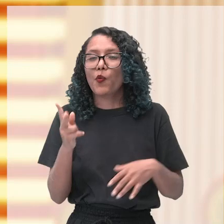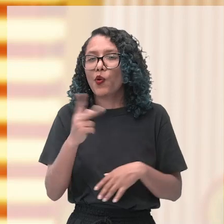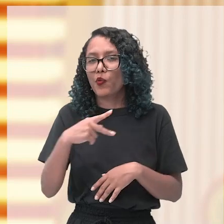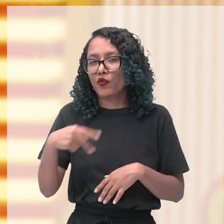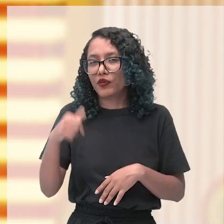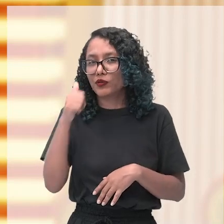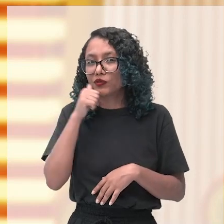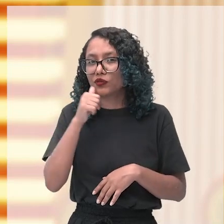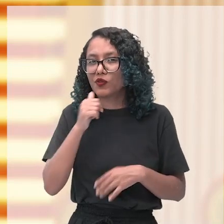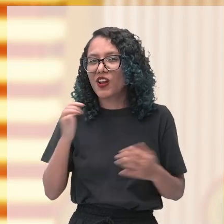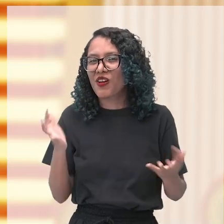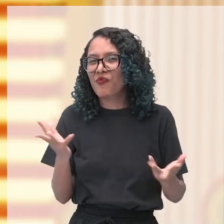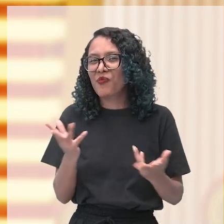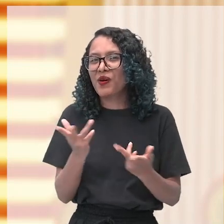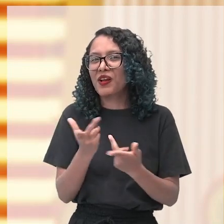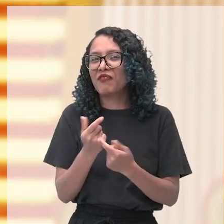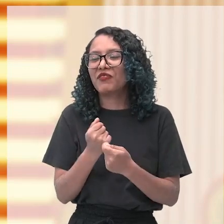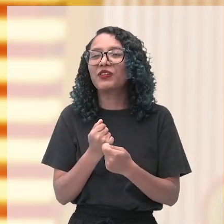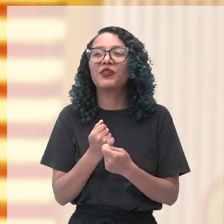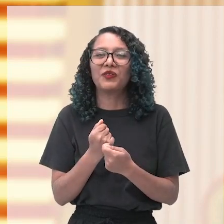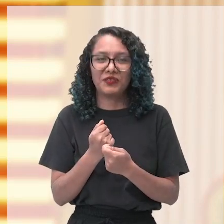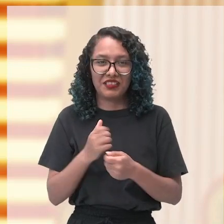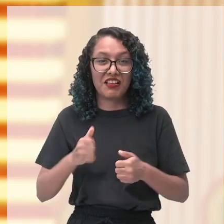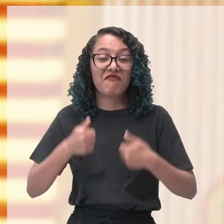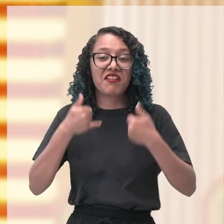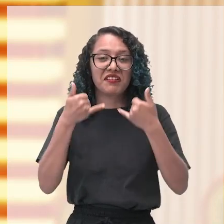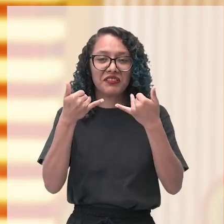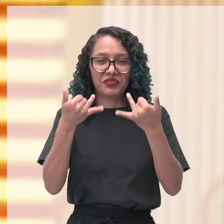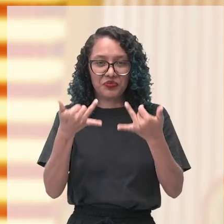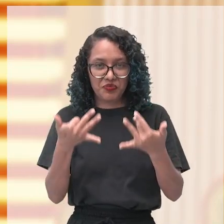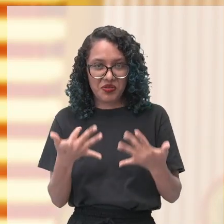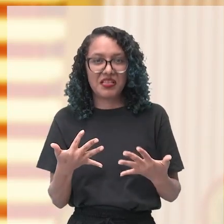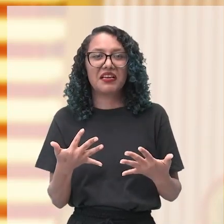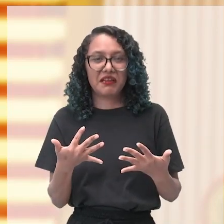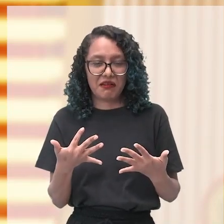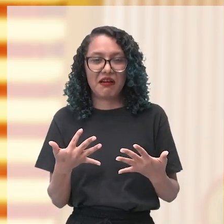que é a professora Primavera, para falar conosco a